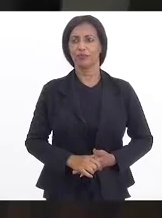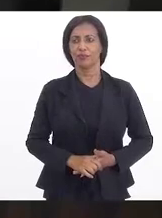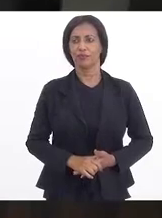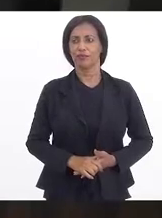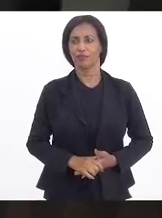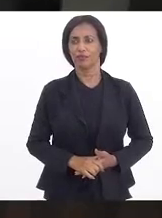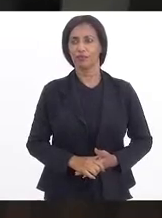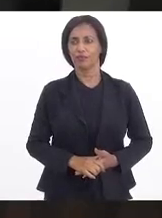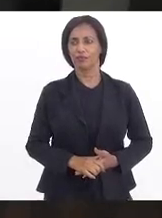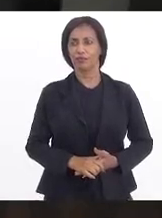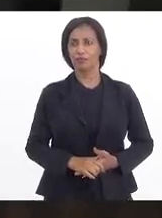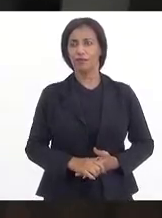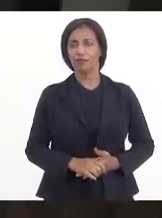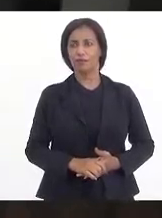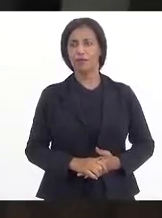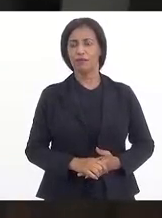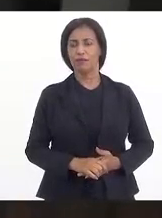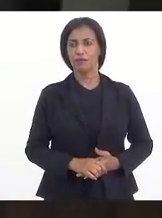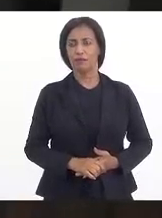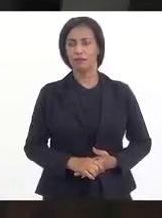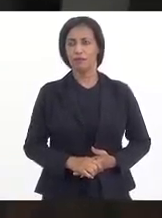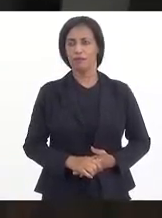E aí